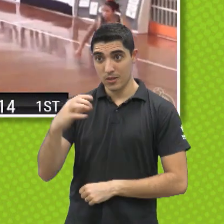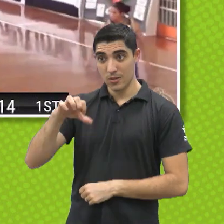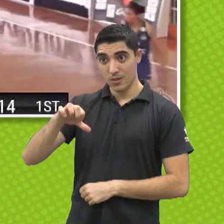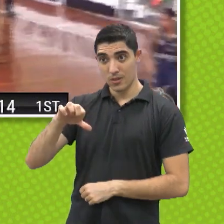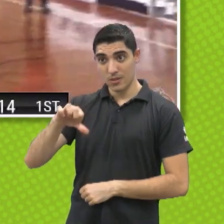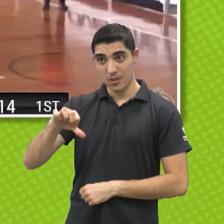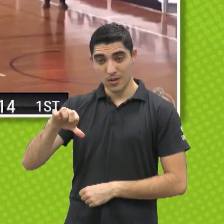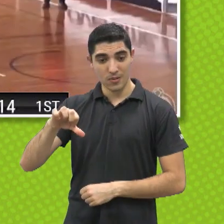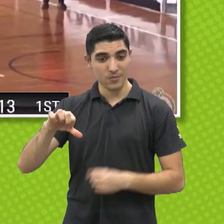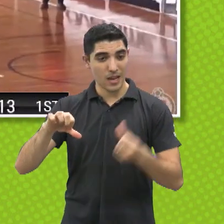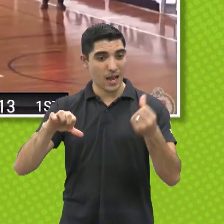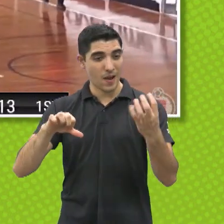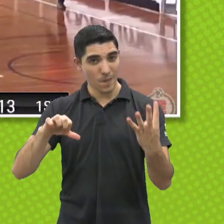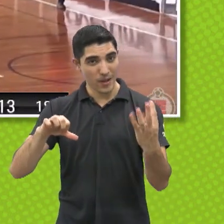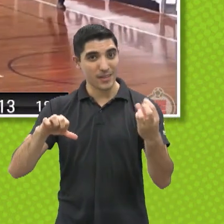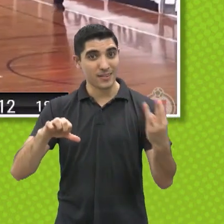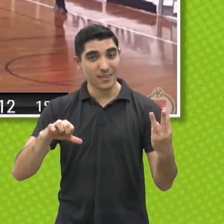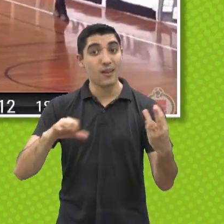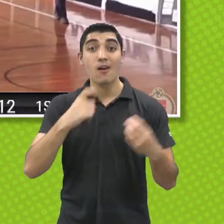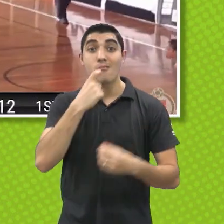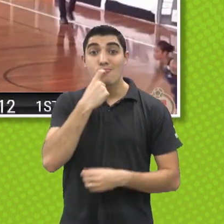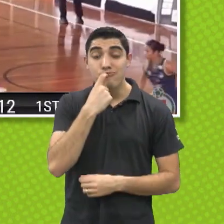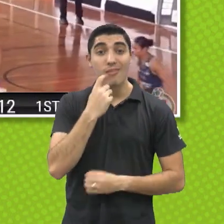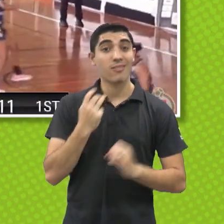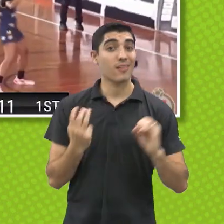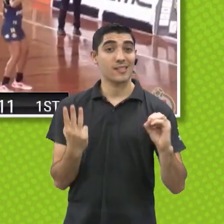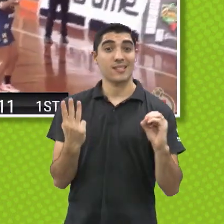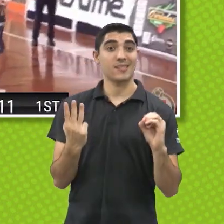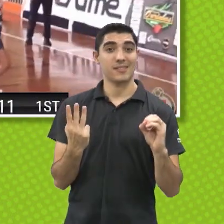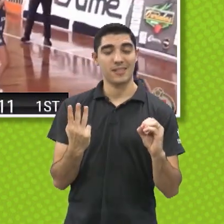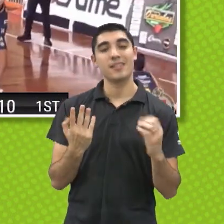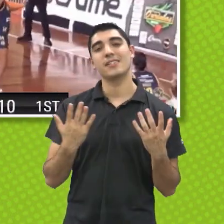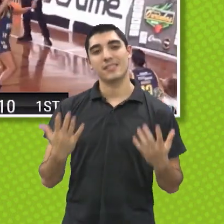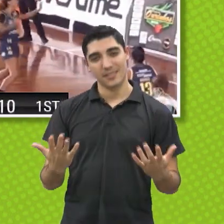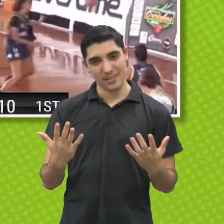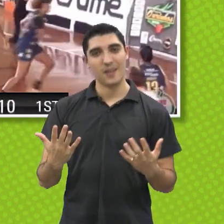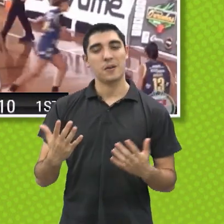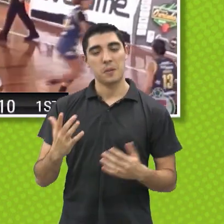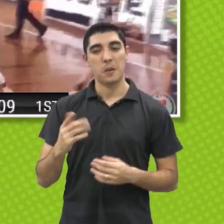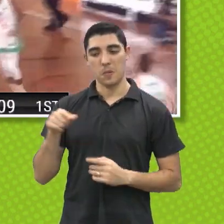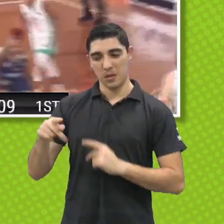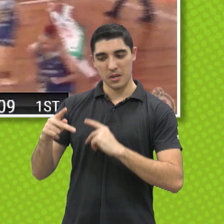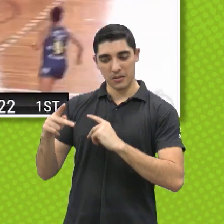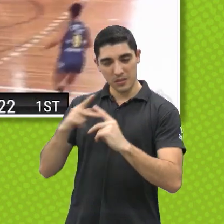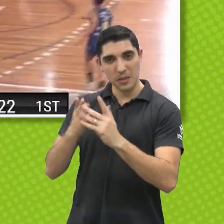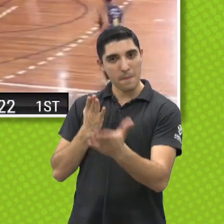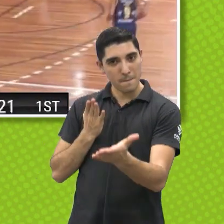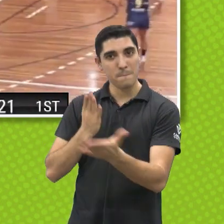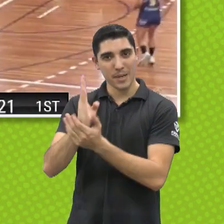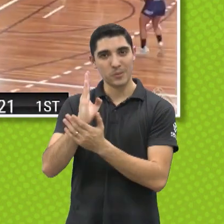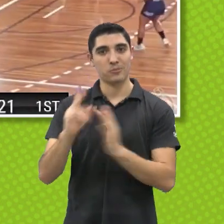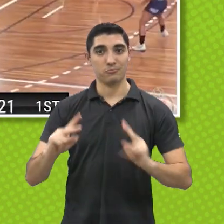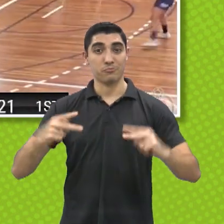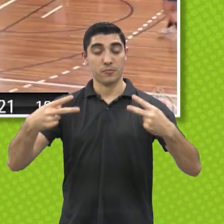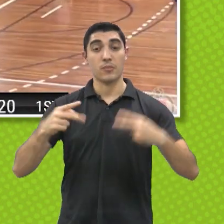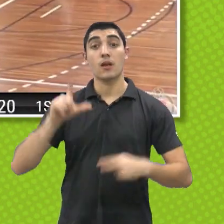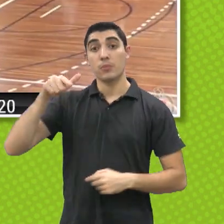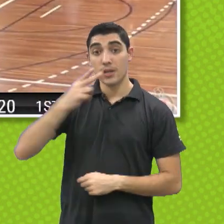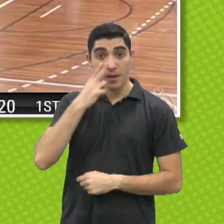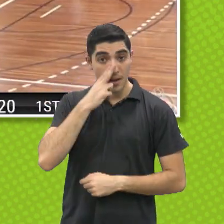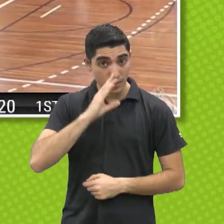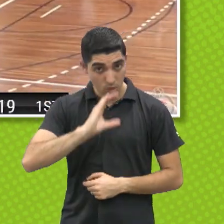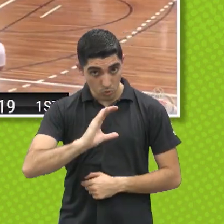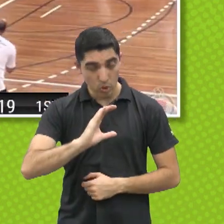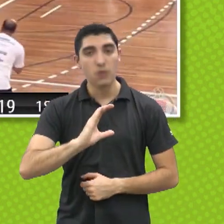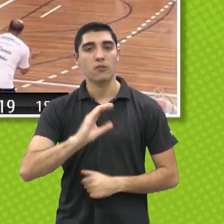49-46, é isso mesmo. Foi só 3-0 na prorrogação e as meninas estão garantidas no Final Four. Catanduva terminou na liderança com